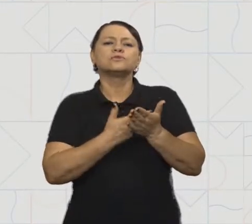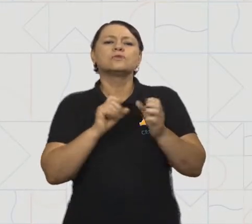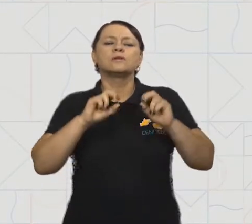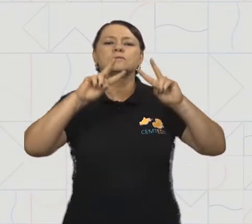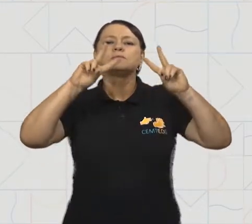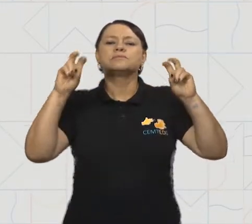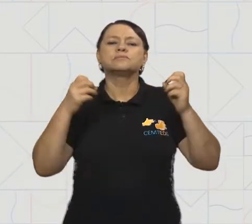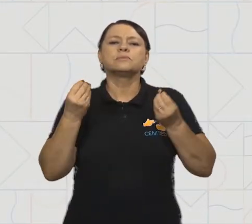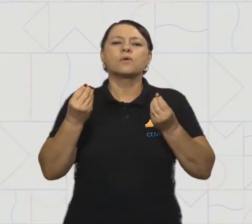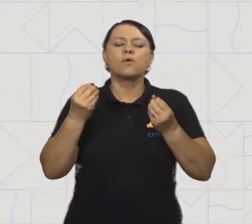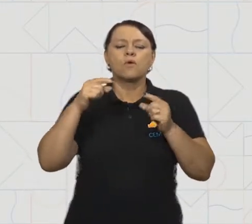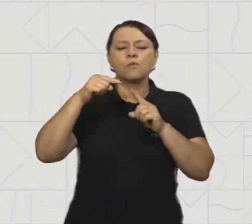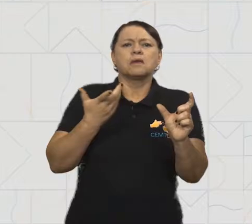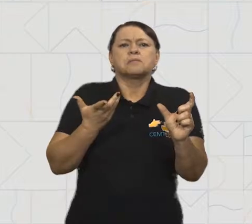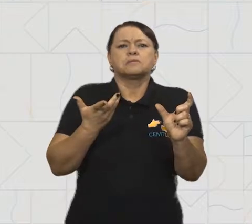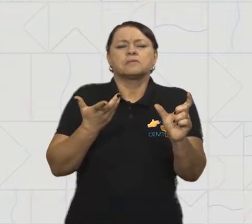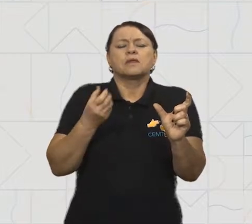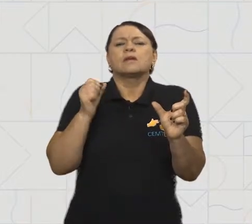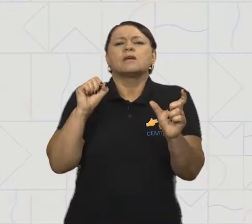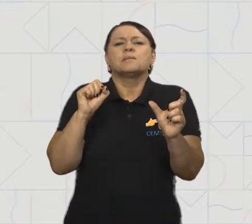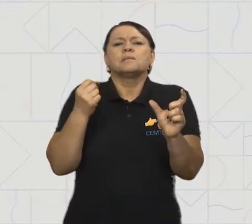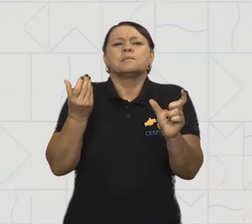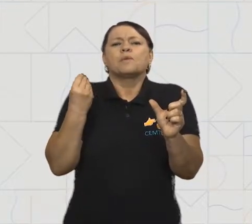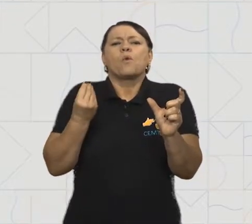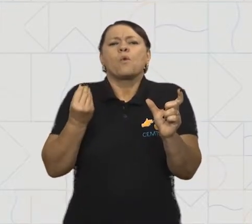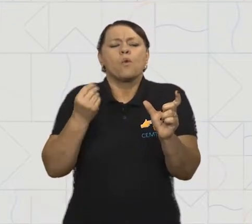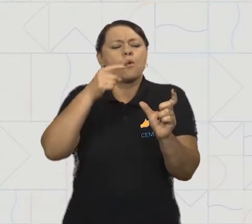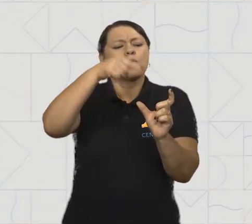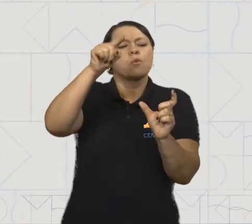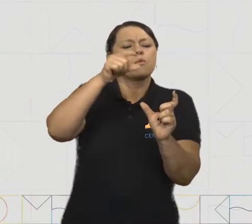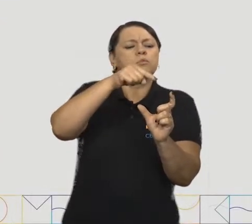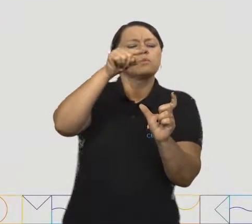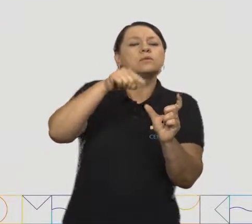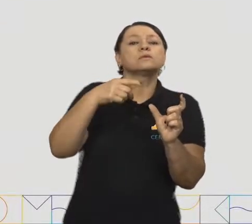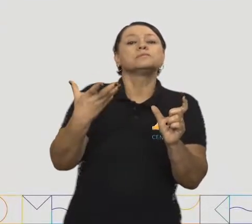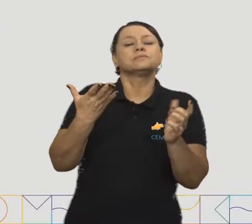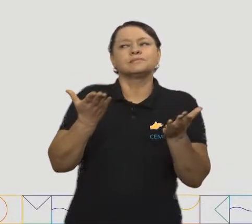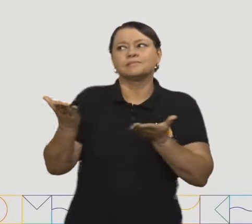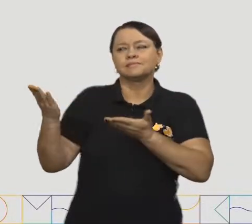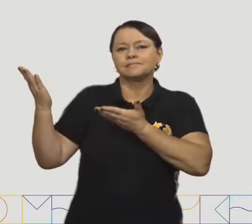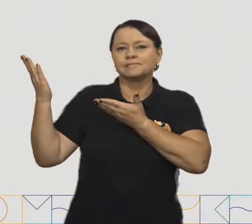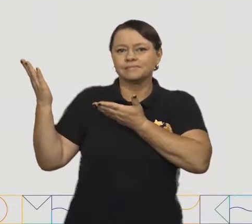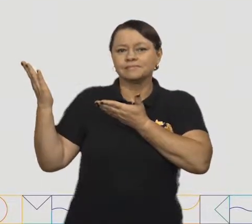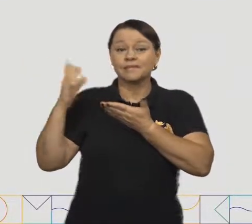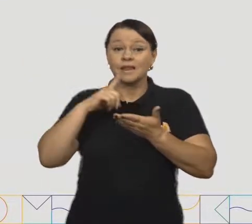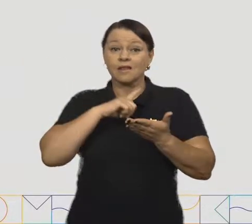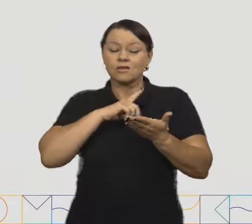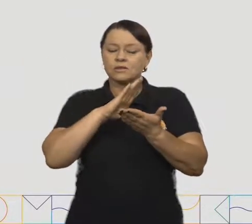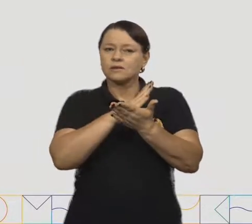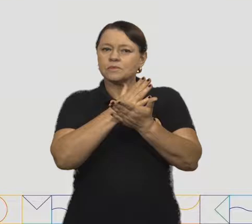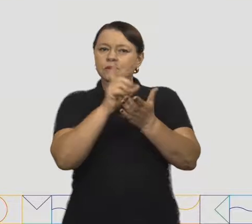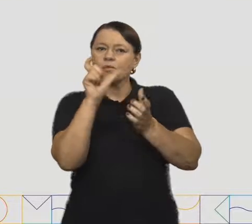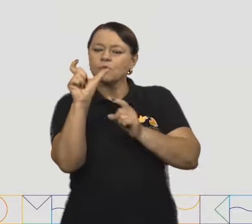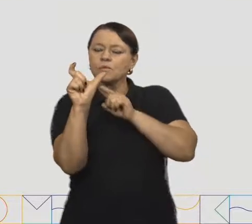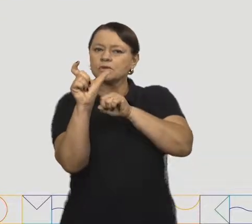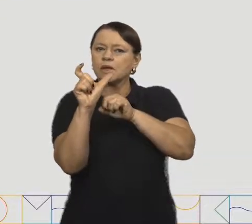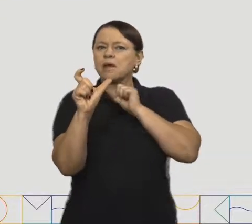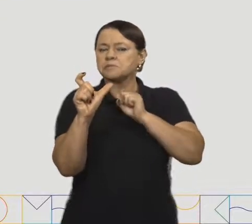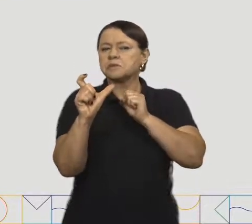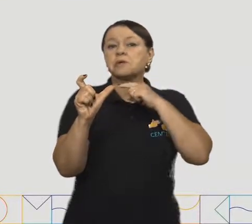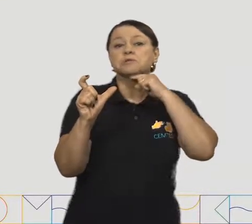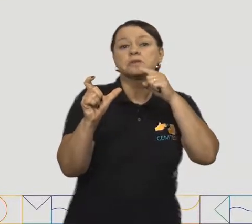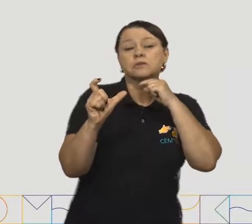como acentuar corretamente palavras oxítonas, paroxítonas e proparoxítonas. Nunca